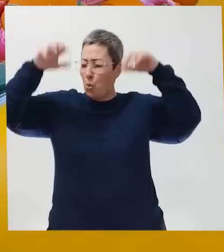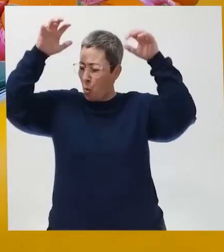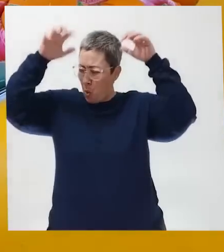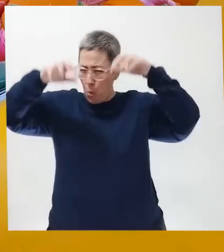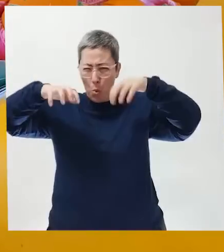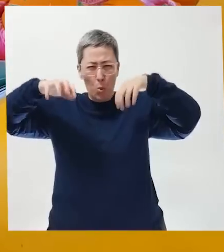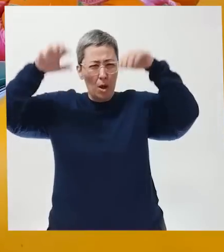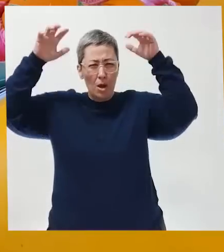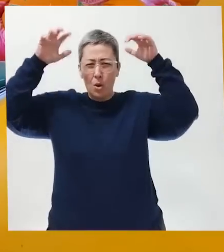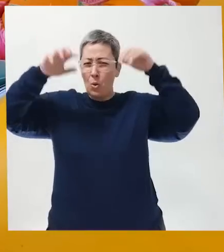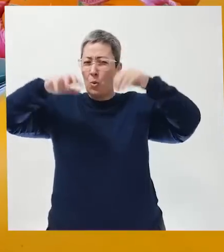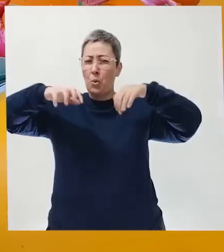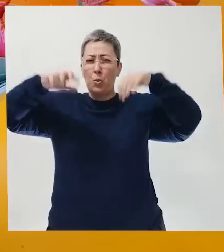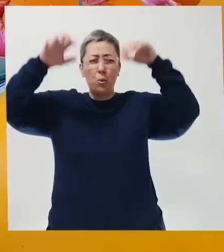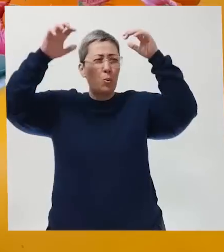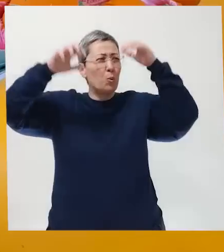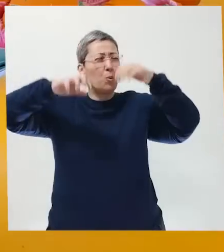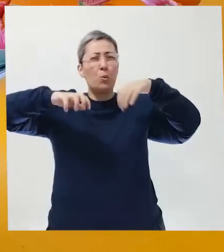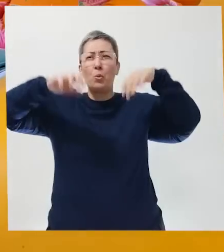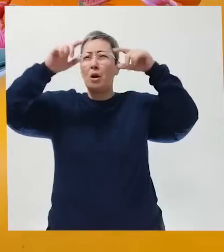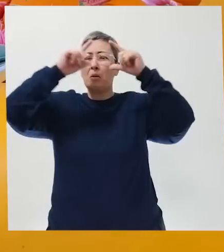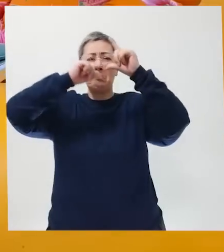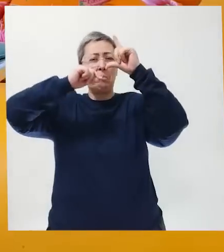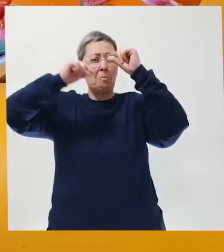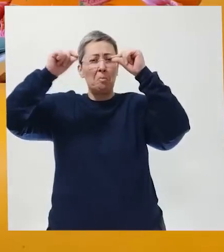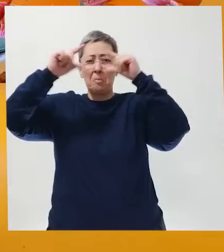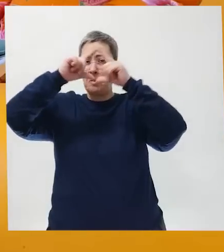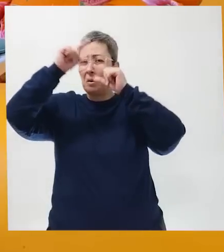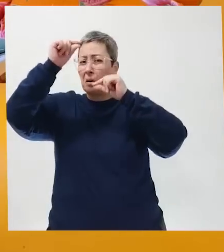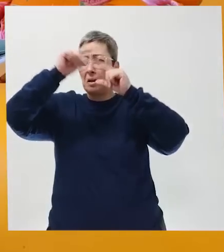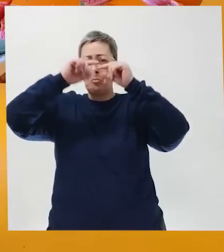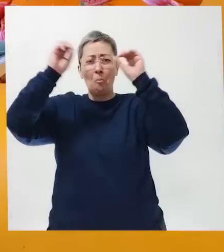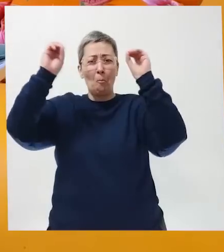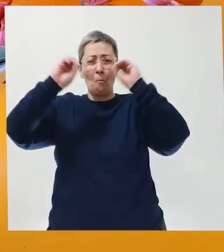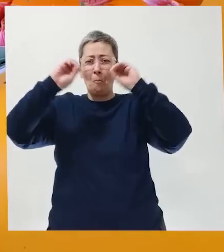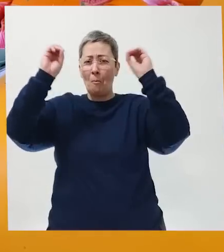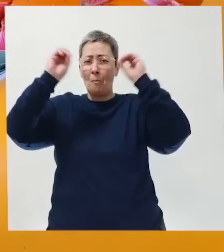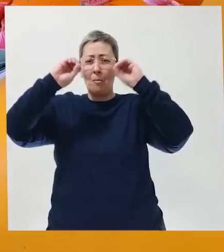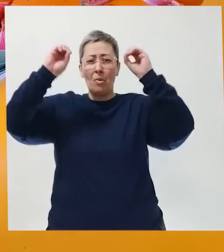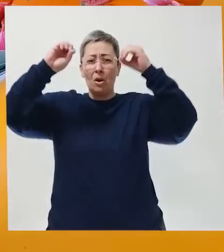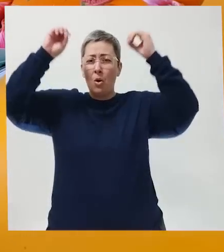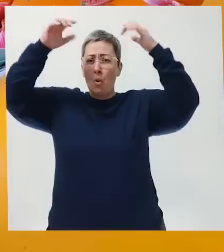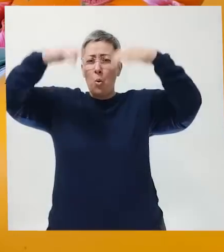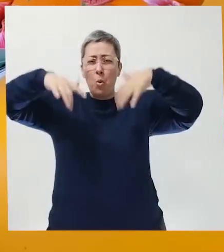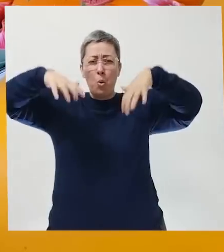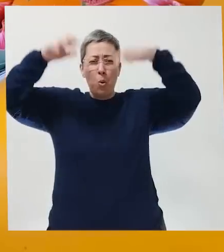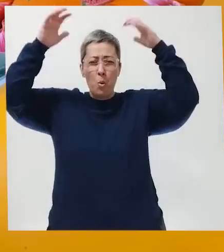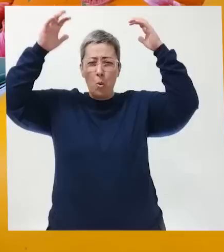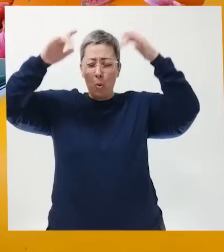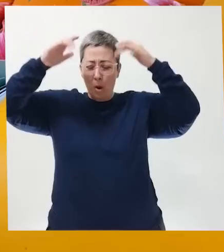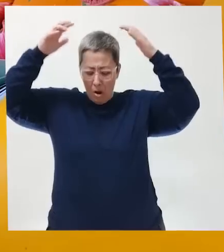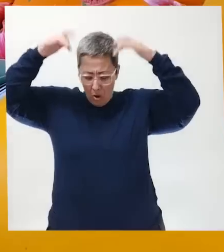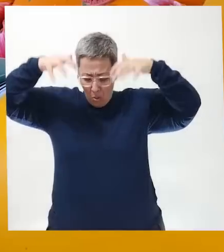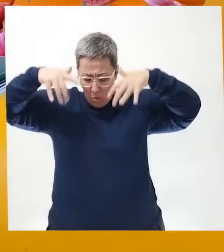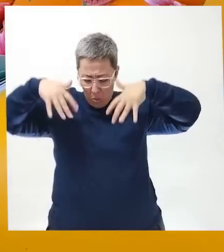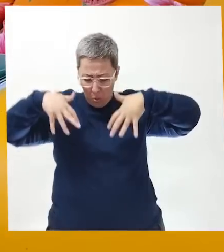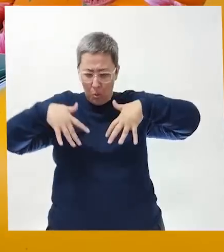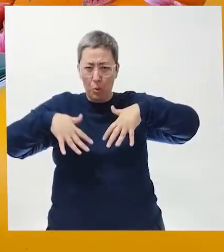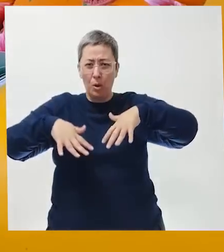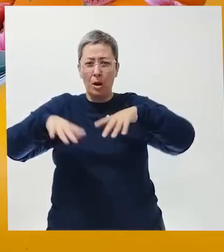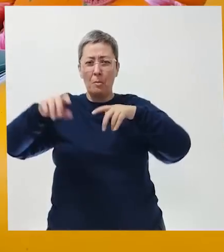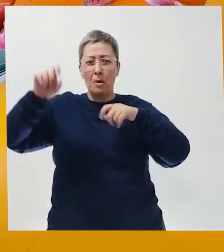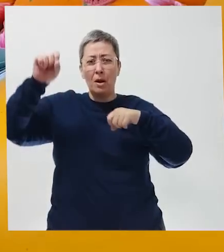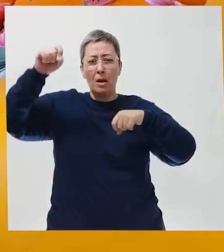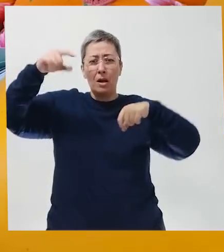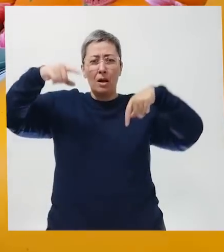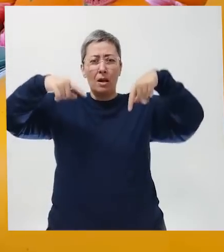À noite chove. Chove tanto. No céu não há estrelas. A queda d'água